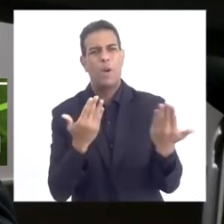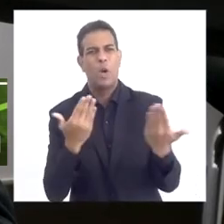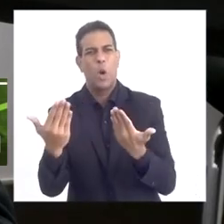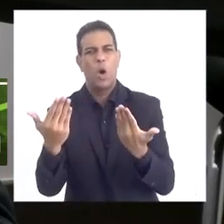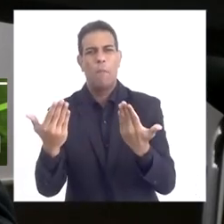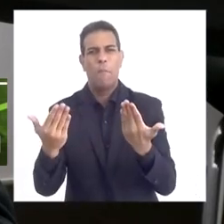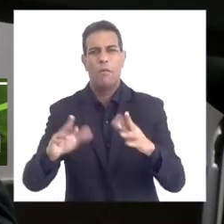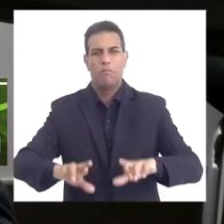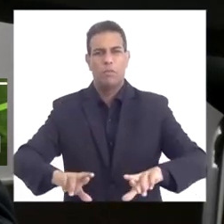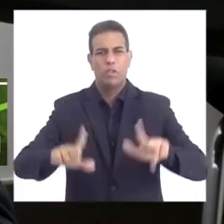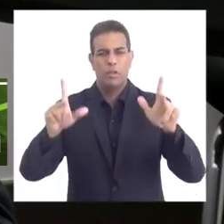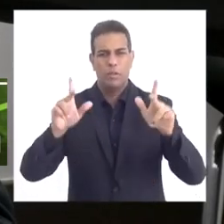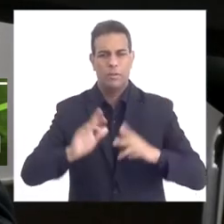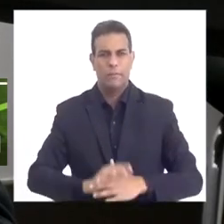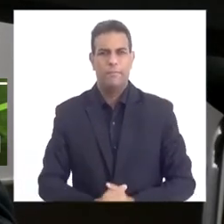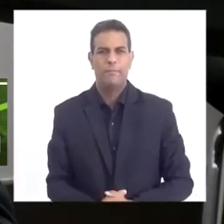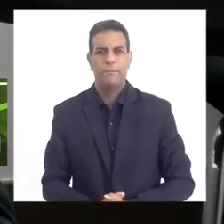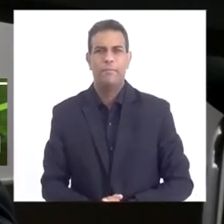comparação.